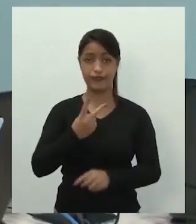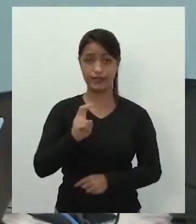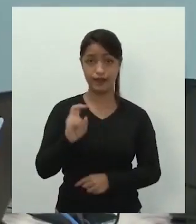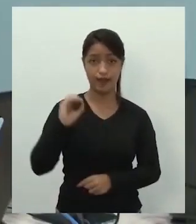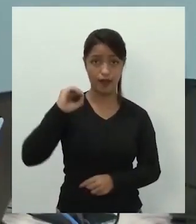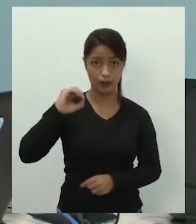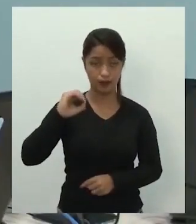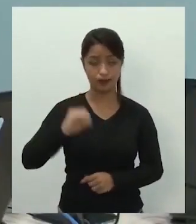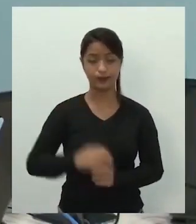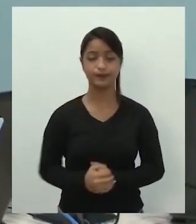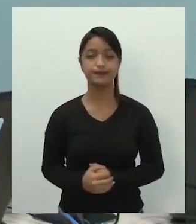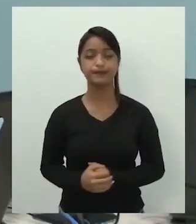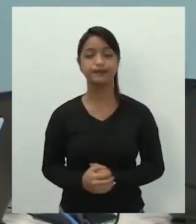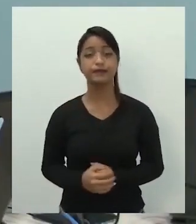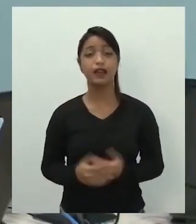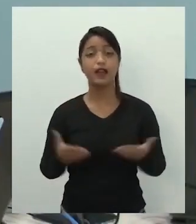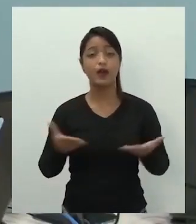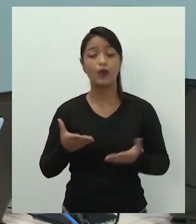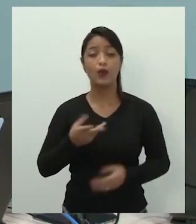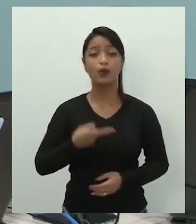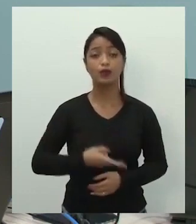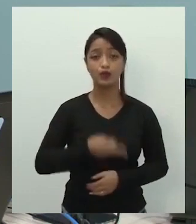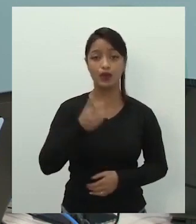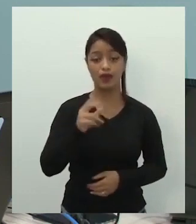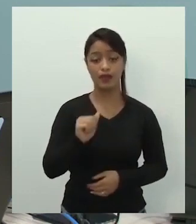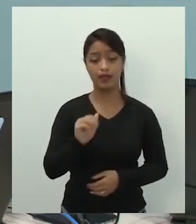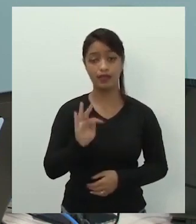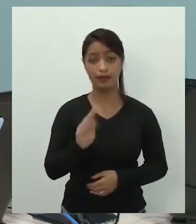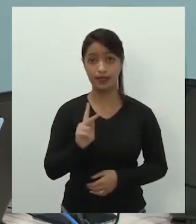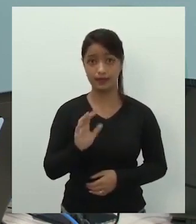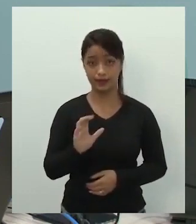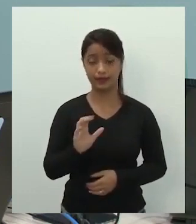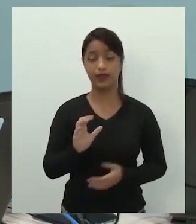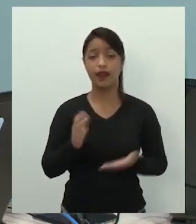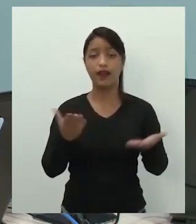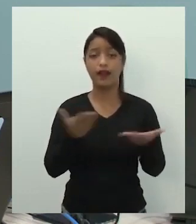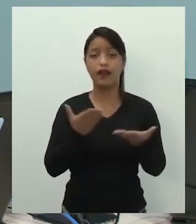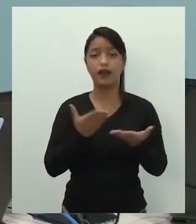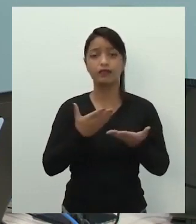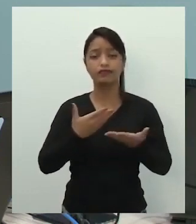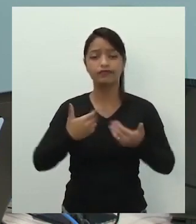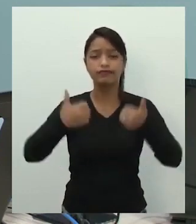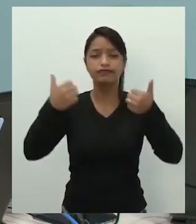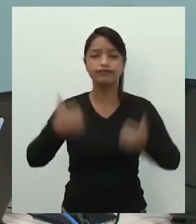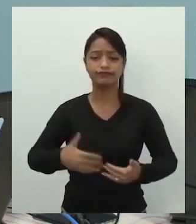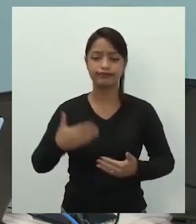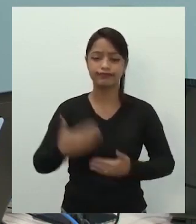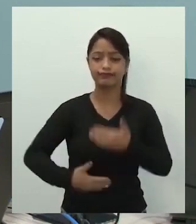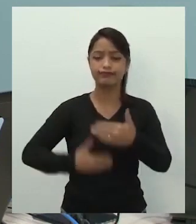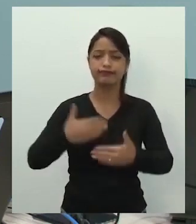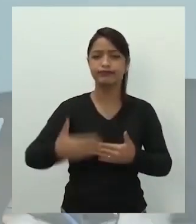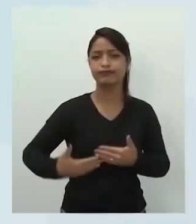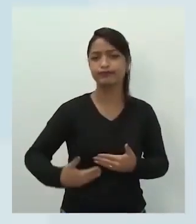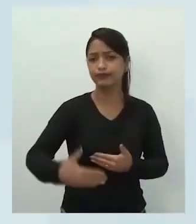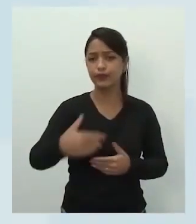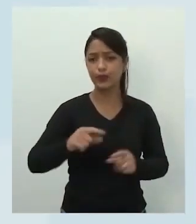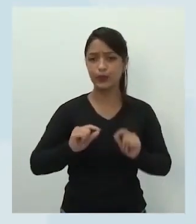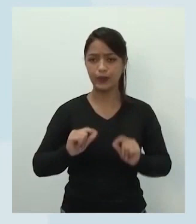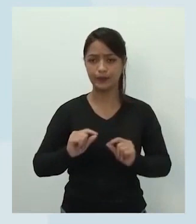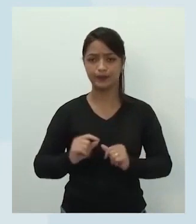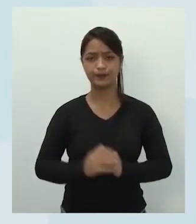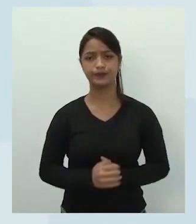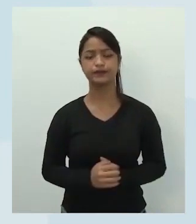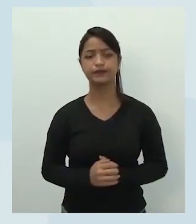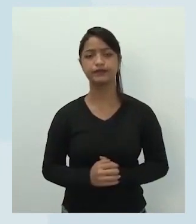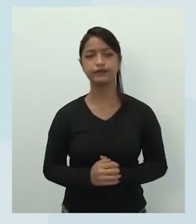Agora, para a gente dar continuidade ao TPC, nós vamos falar do nosso percurso. Então, quais serão